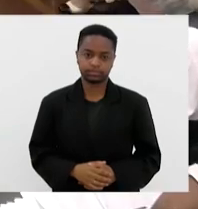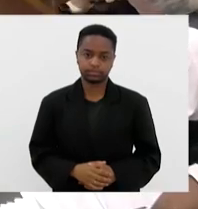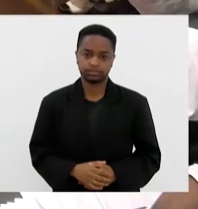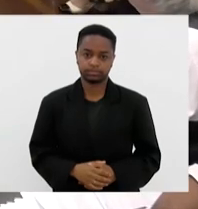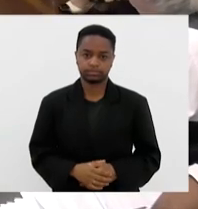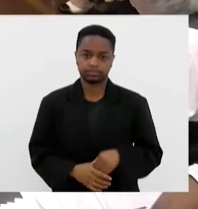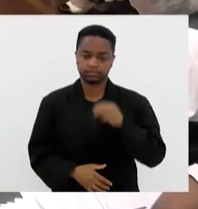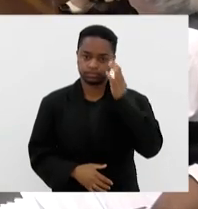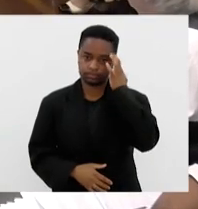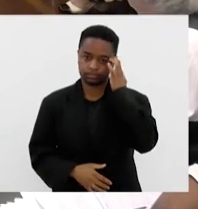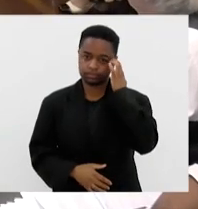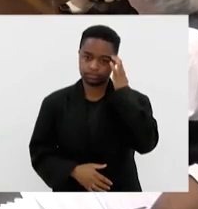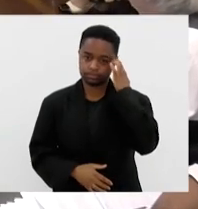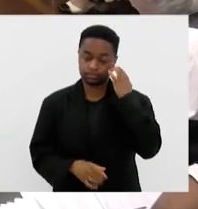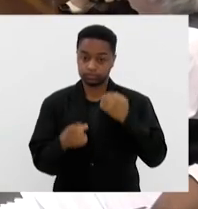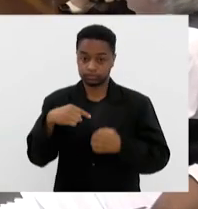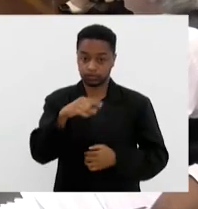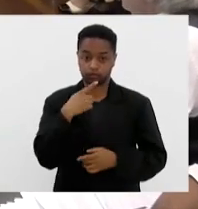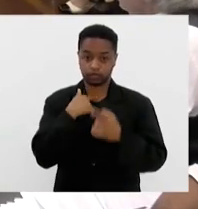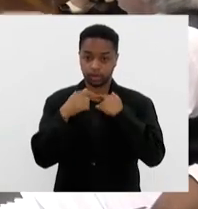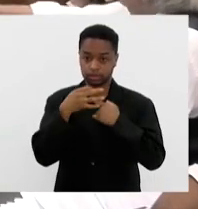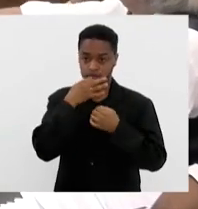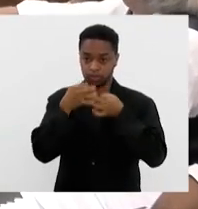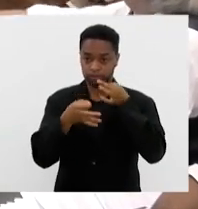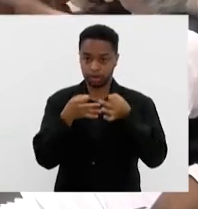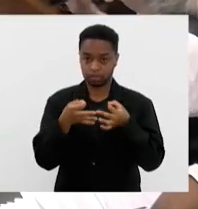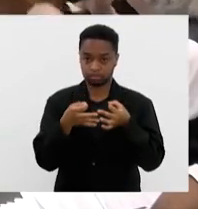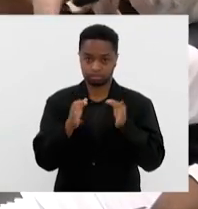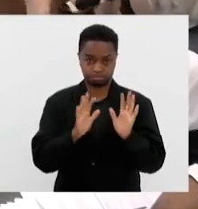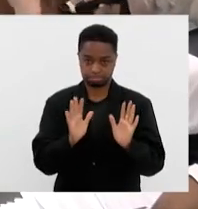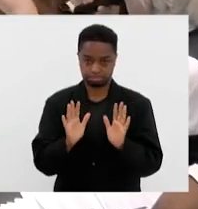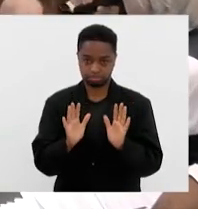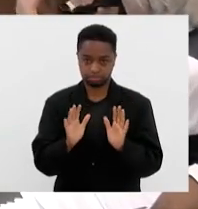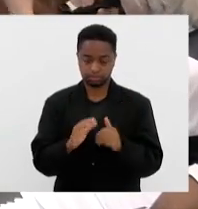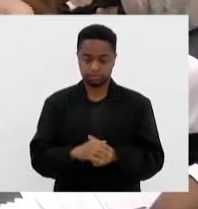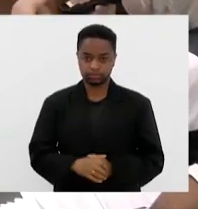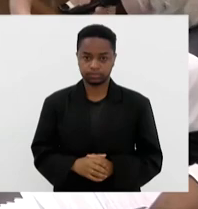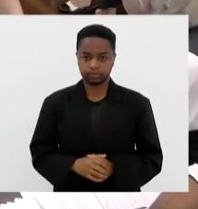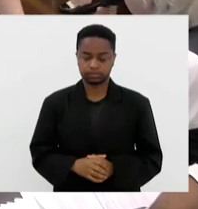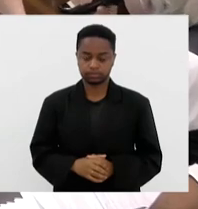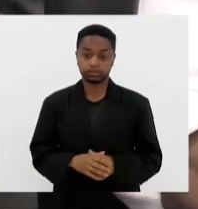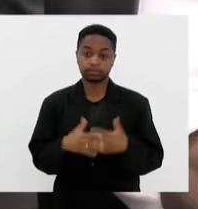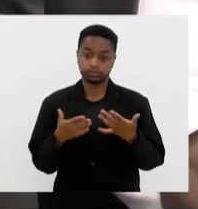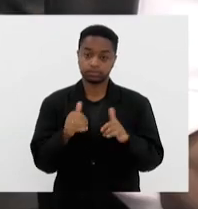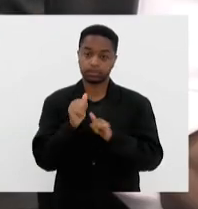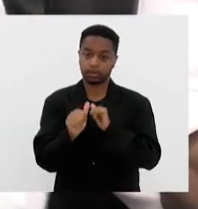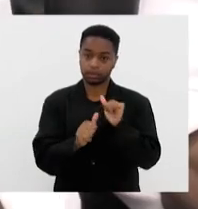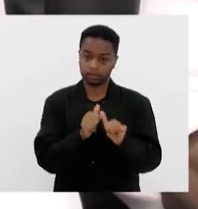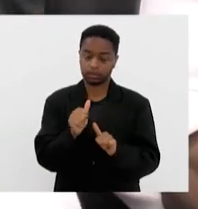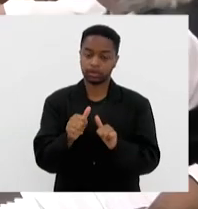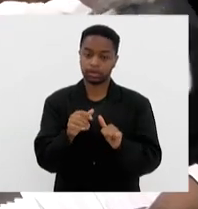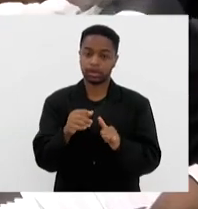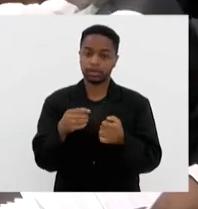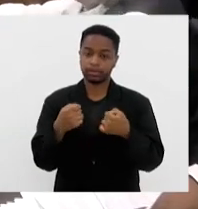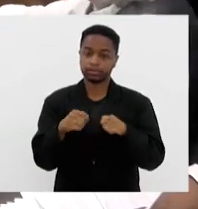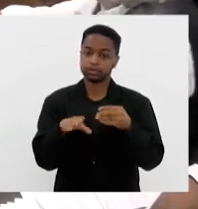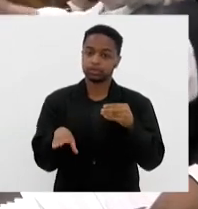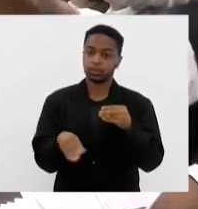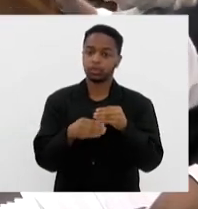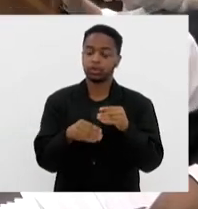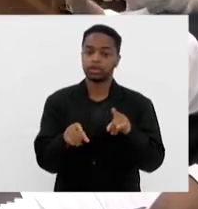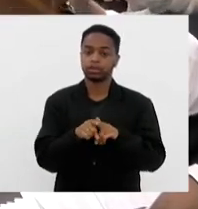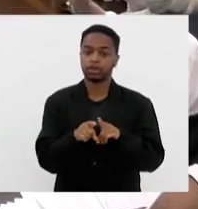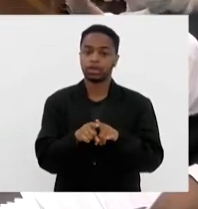Perfeito. Alguém quer fazer uso da palavra? Vossa Excelência, então, na modificação, vai vou incluir... Alterar, incluir e botar o,